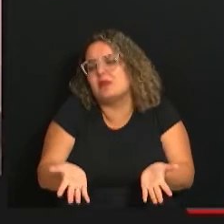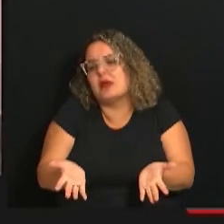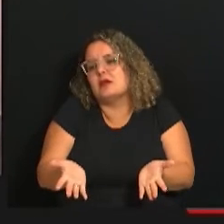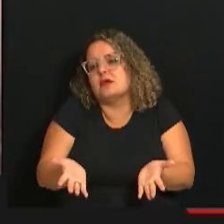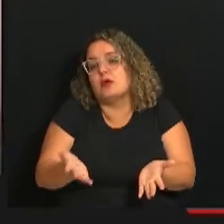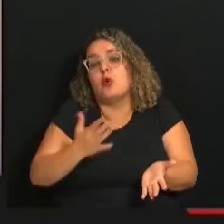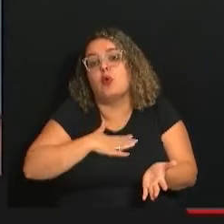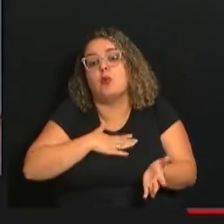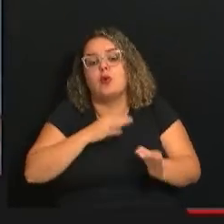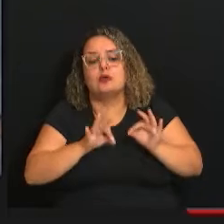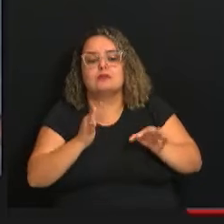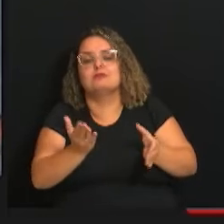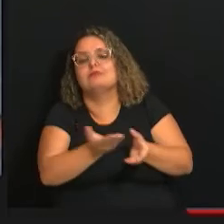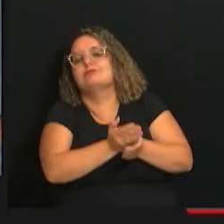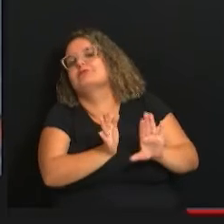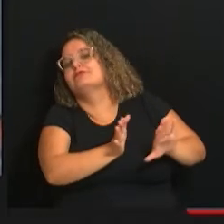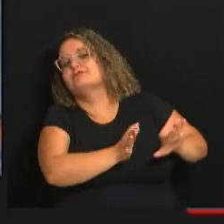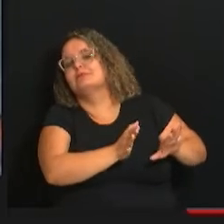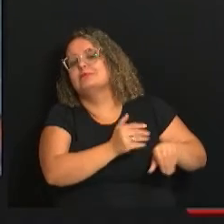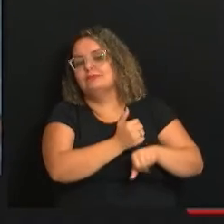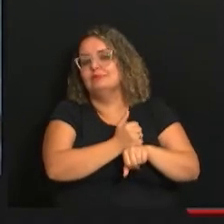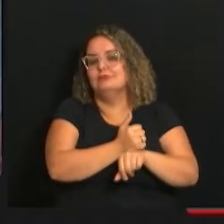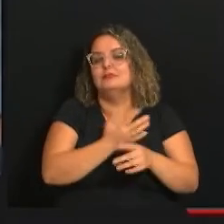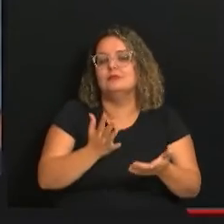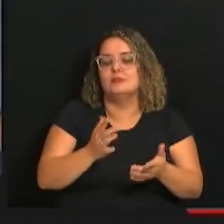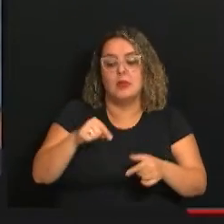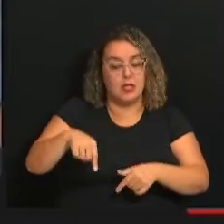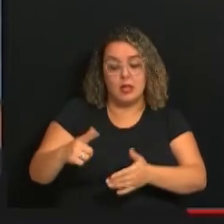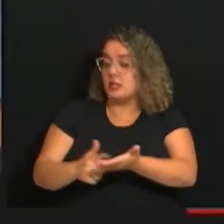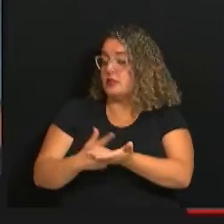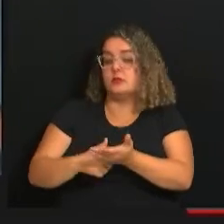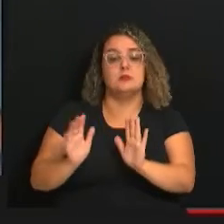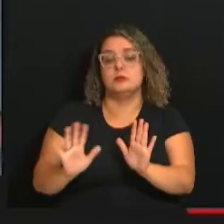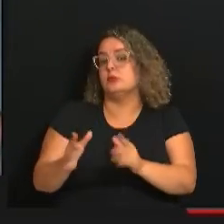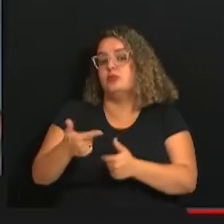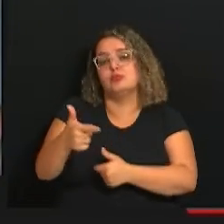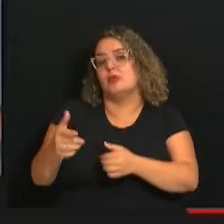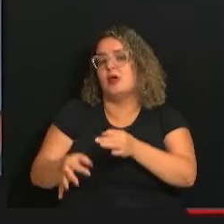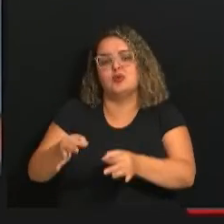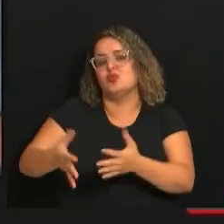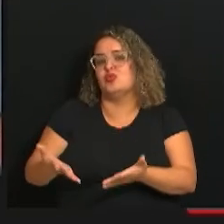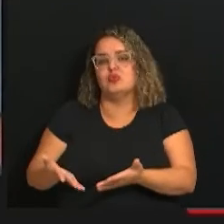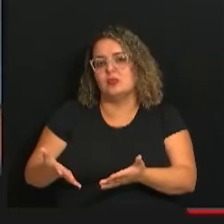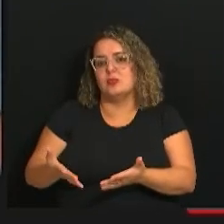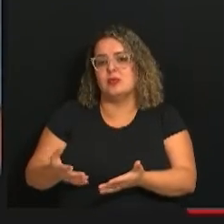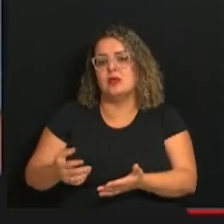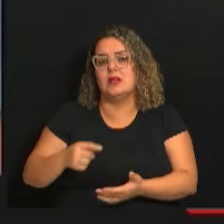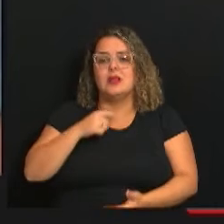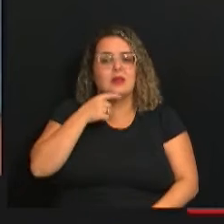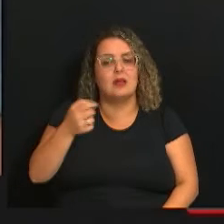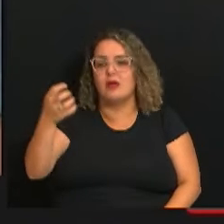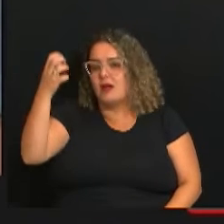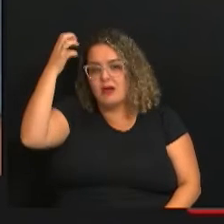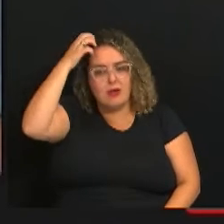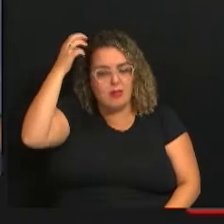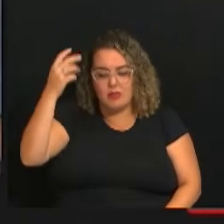o drama dela, convivendo com o transtorno sem saber do que se tratava, passando pelo